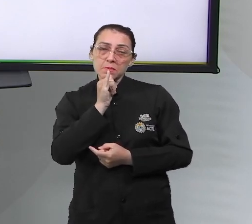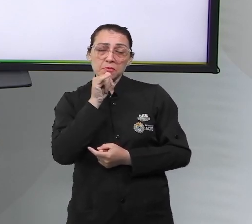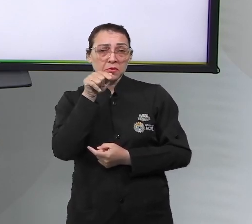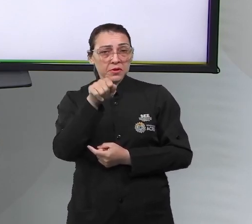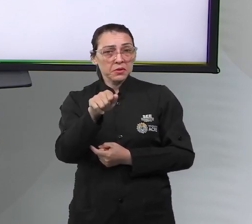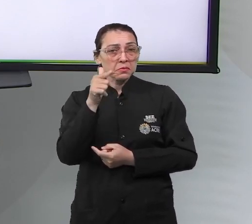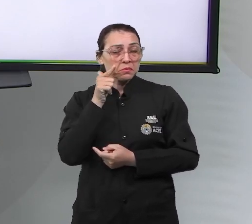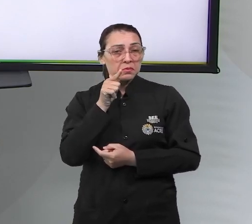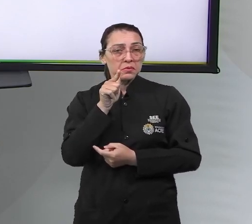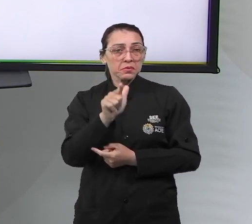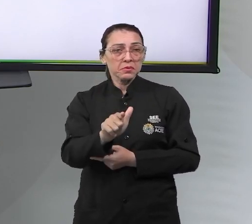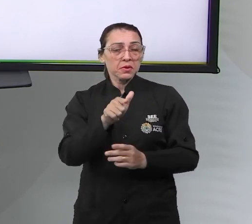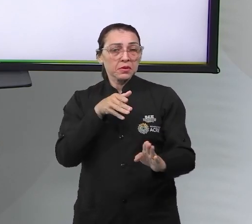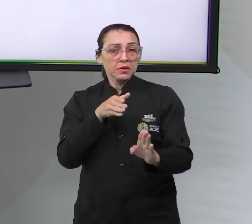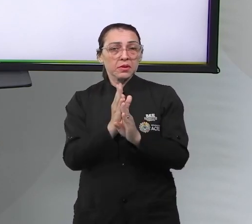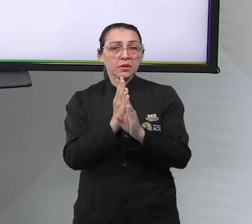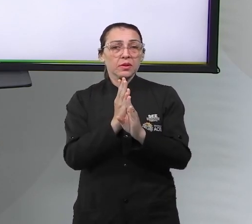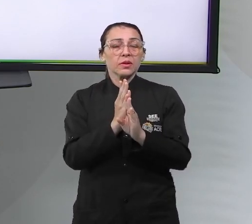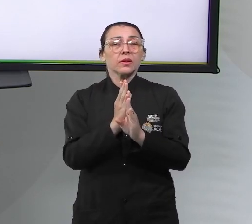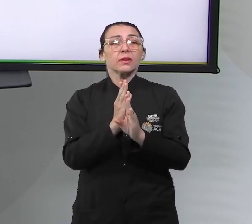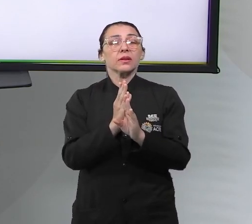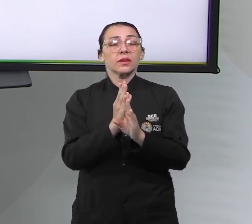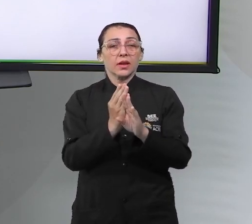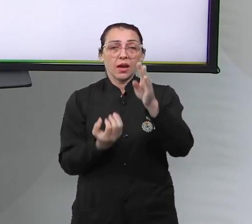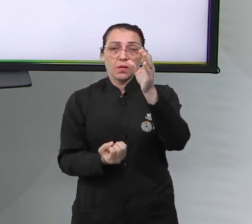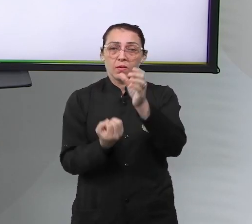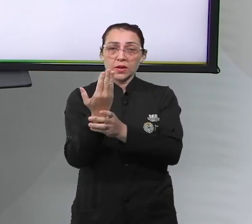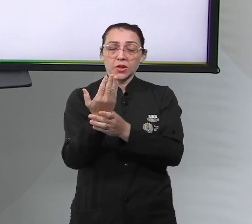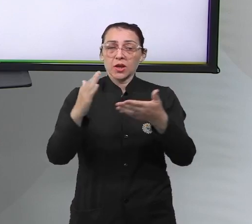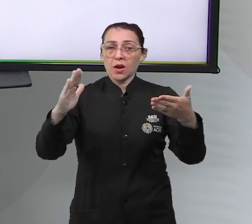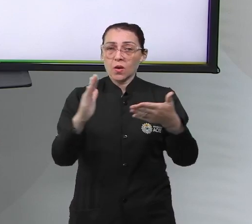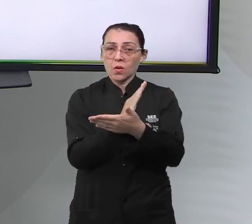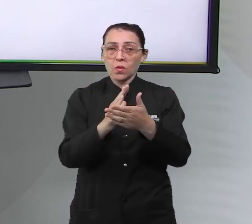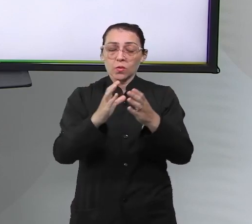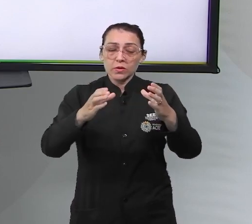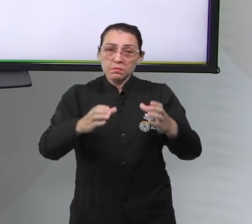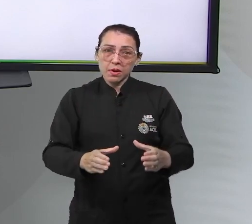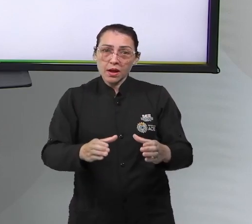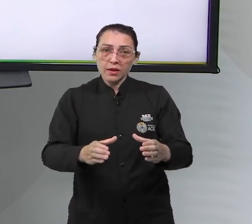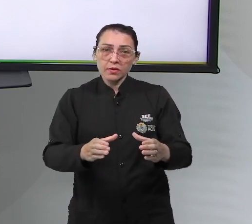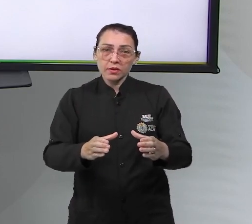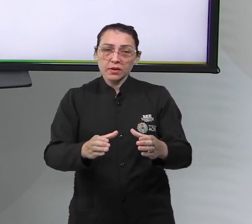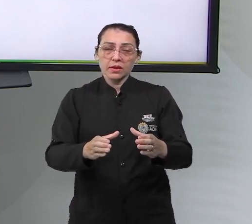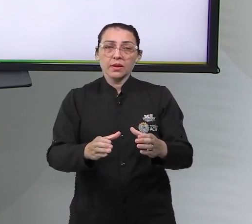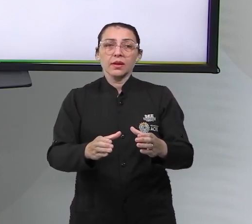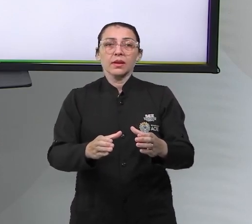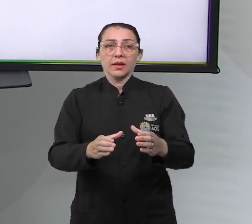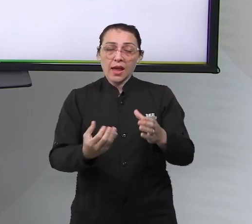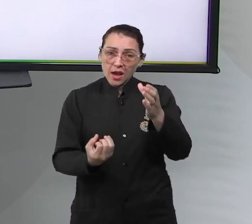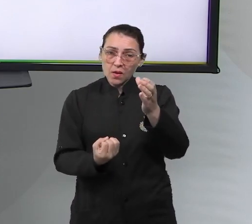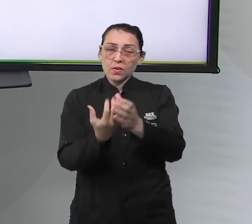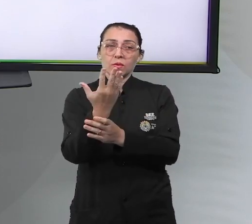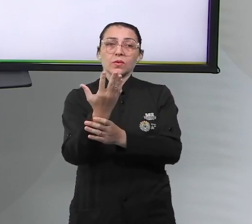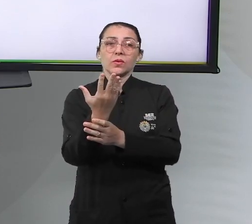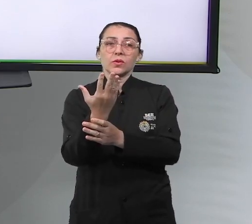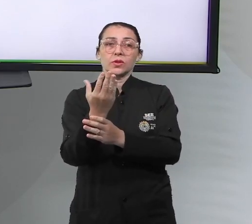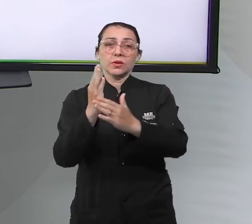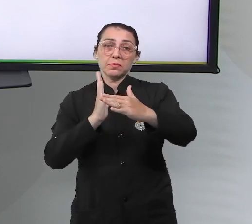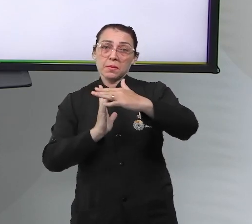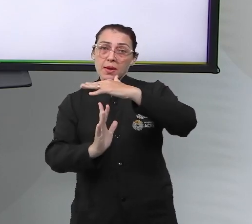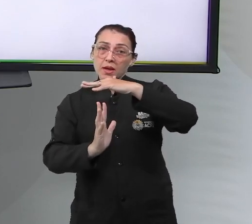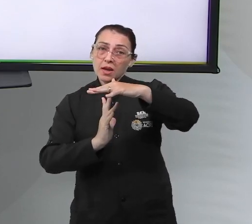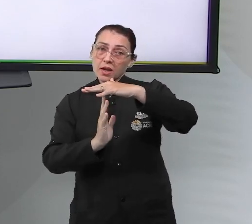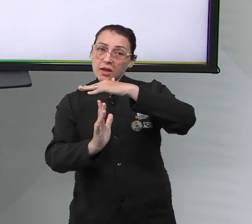você consegue identificar que a origem de alguns bairros é justamente a origem de